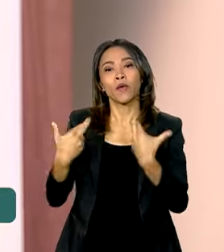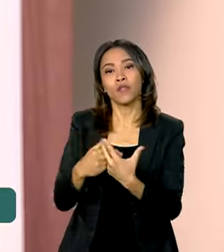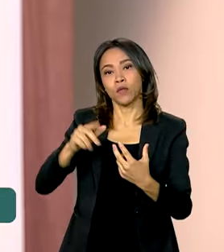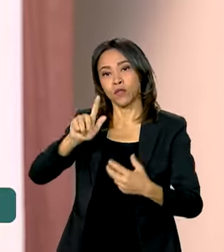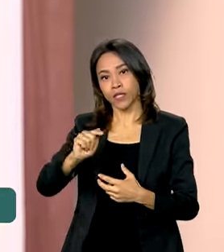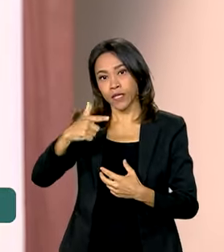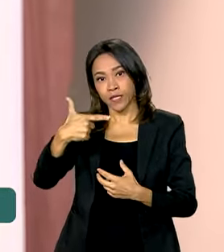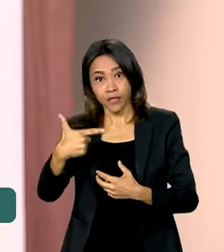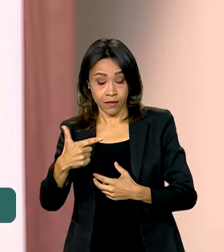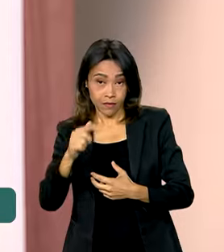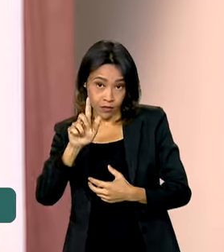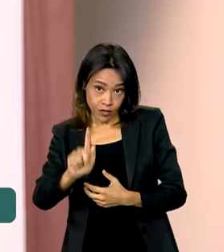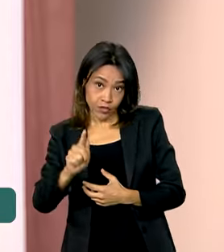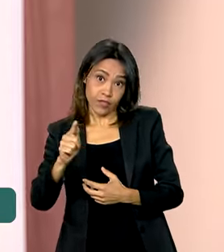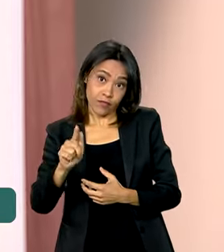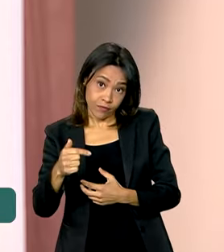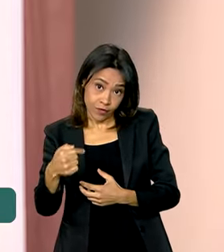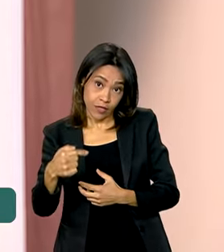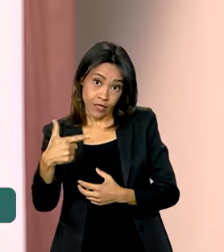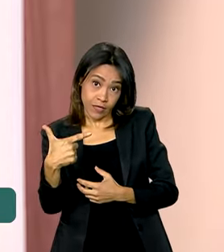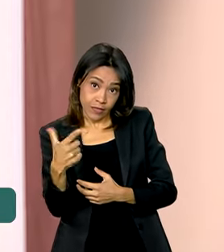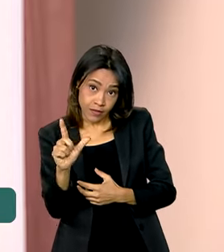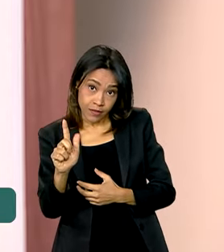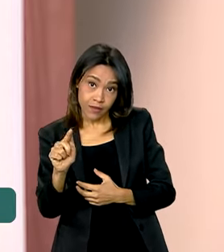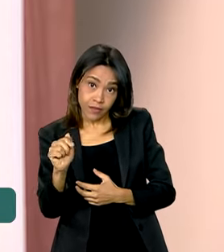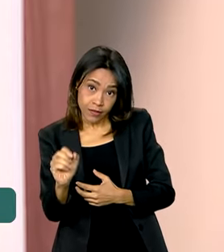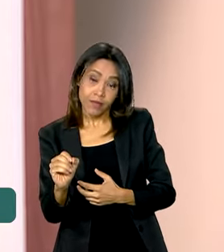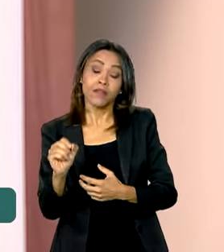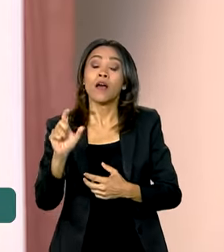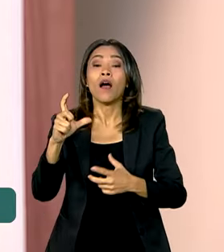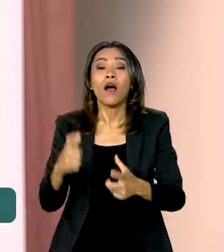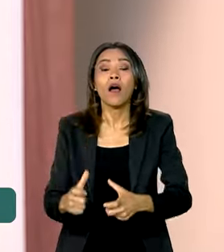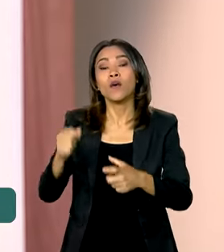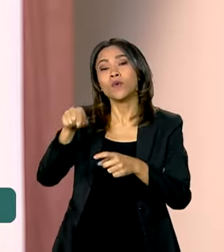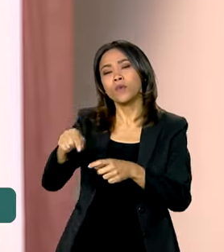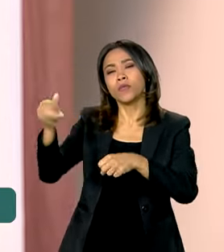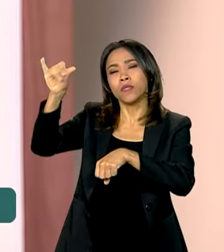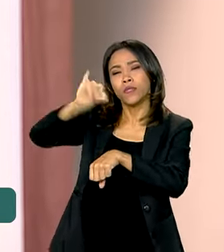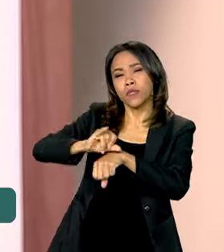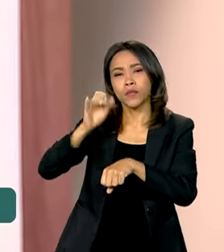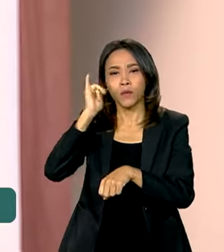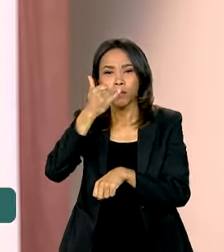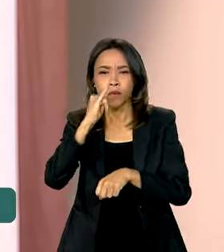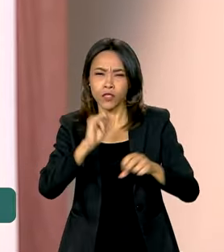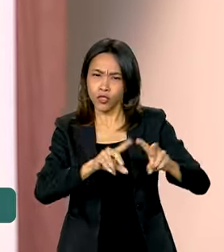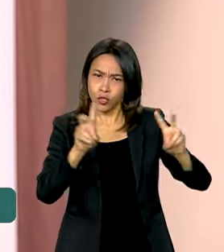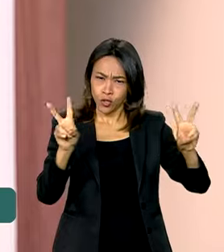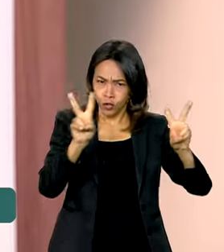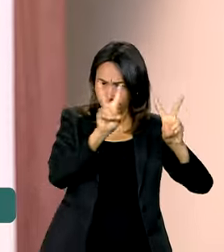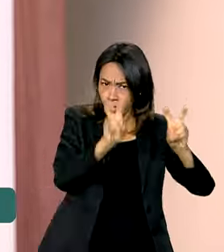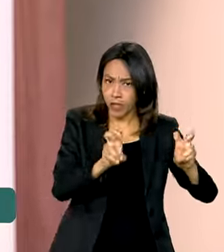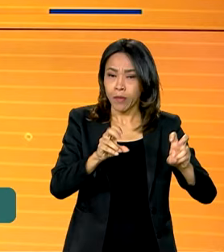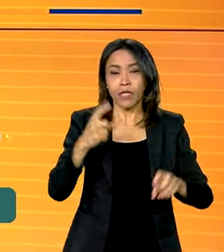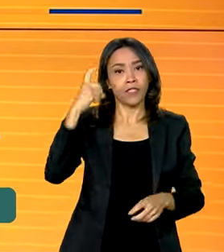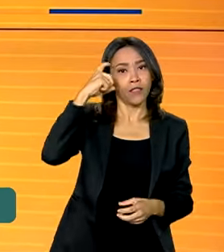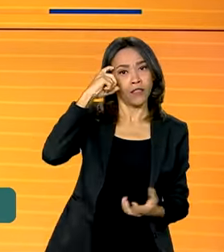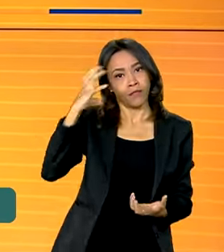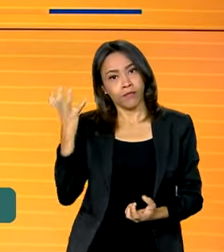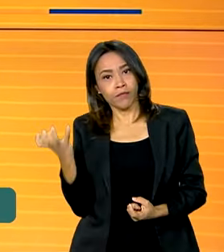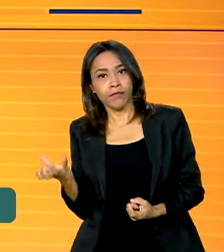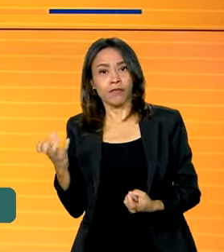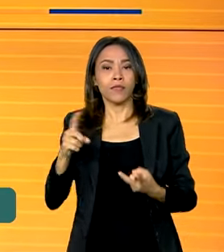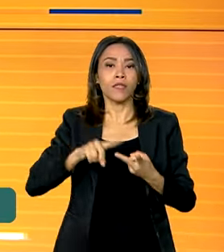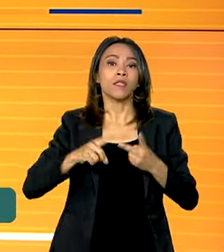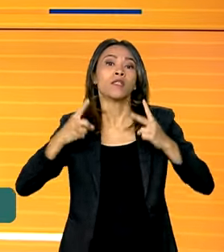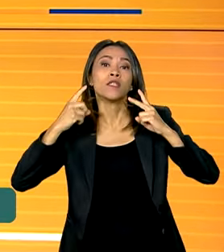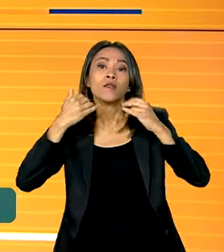que reúne as maiores economias do mundo, serão debatidos temas como inteligência artificial e energia. Antes,